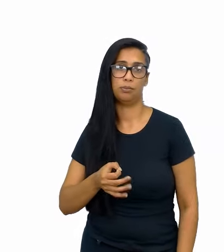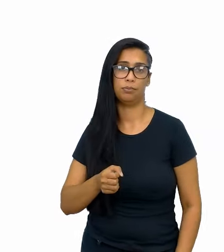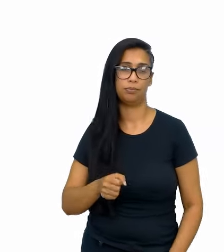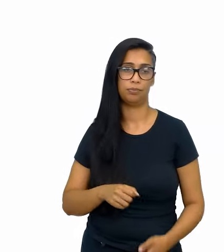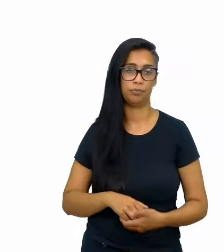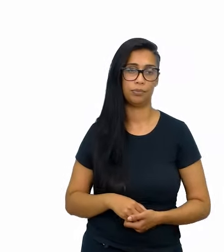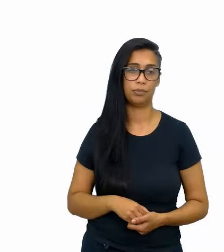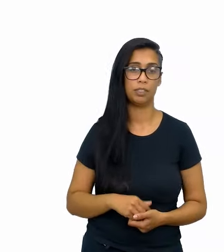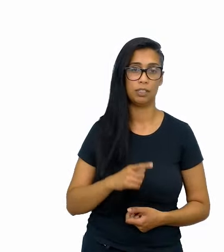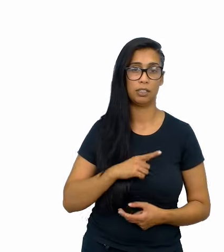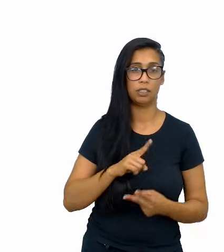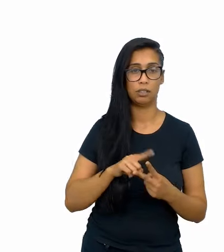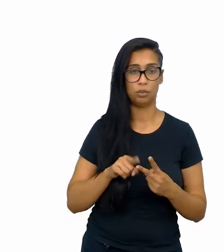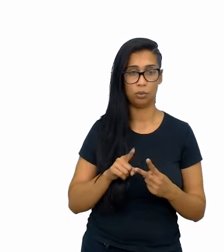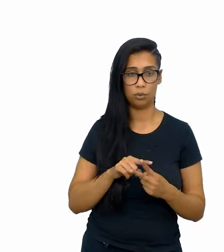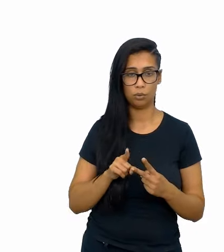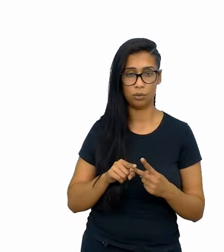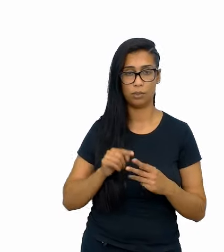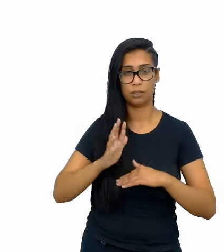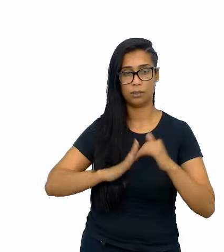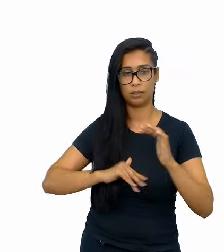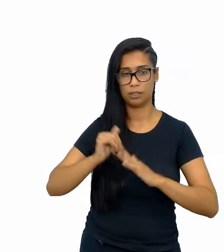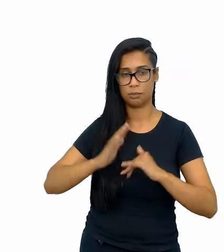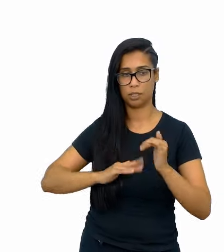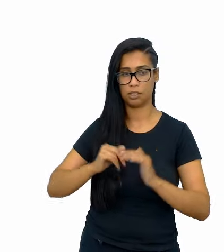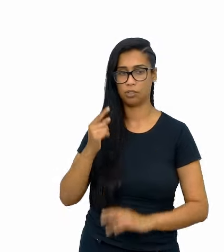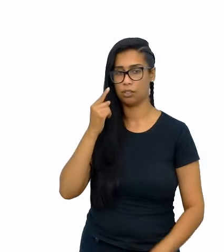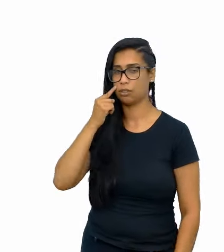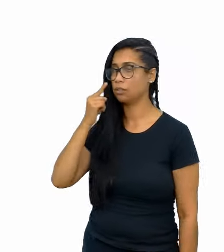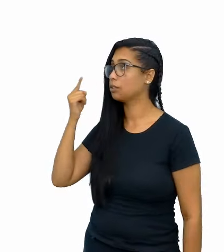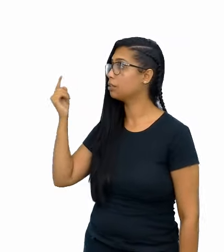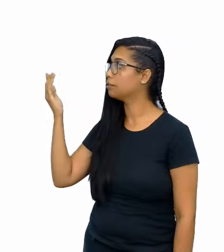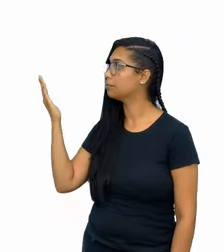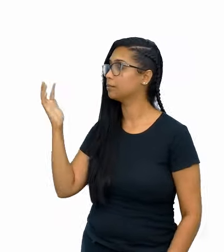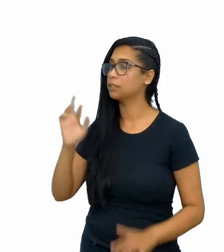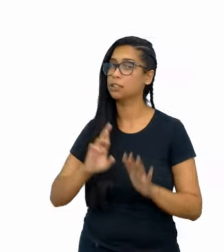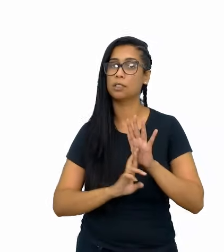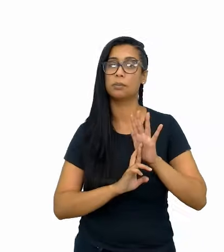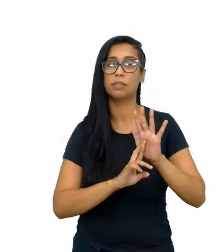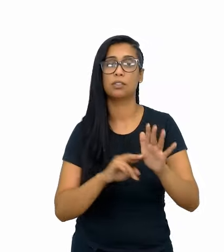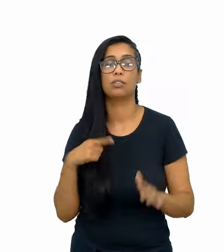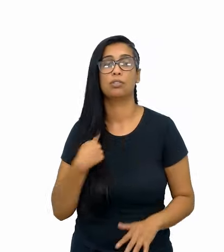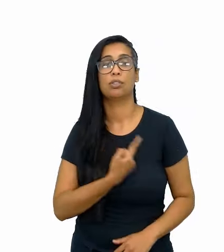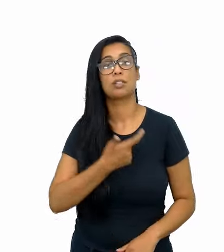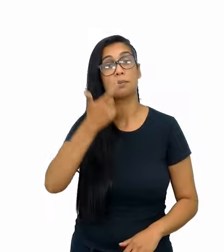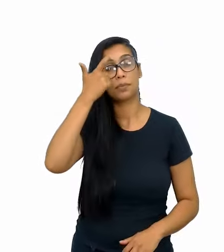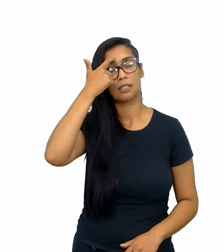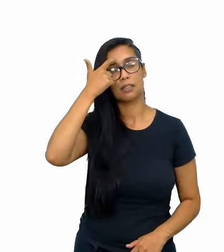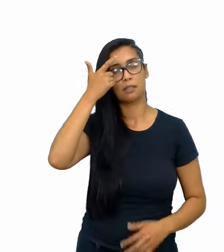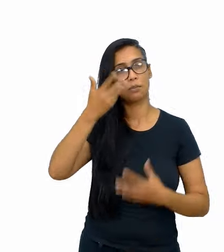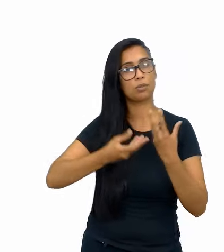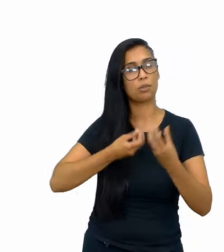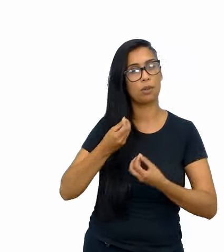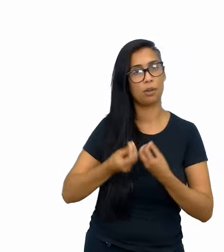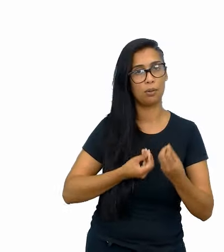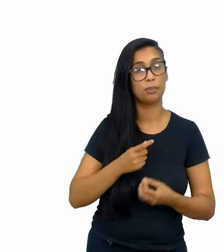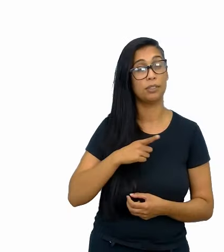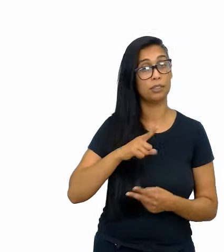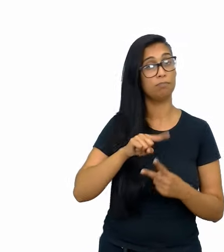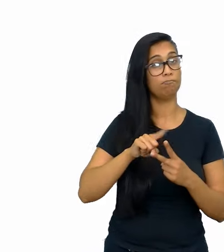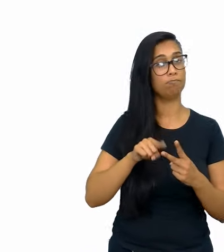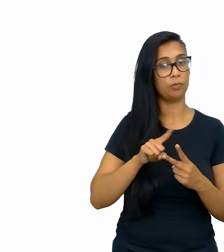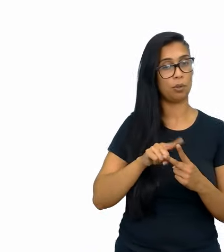trouxe como representativas para que nós possamos também pensar aí, tá? Então, essas duas